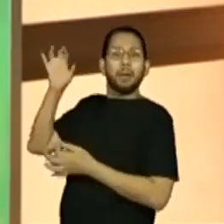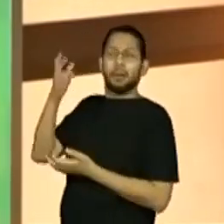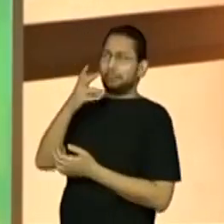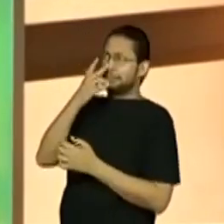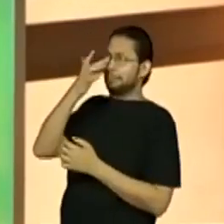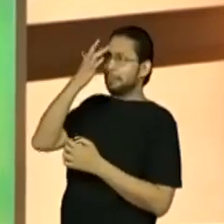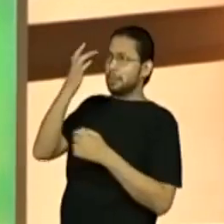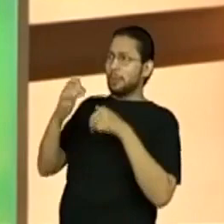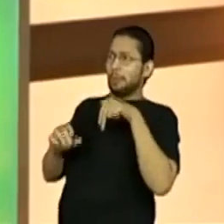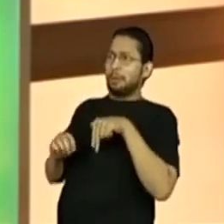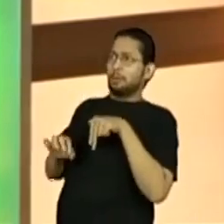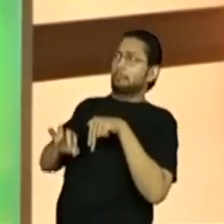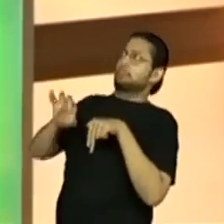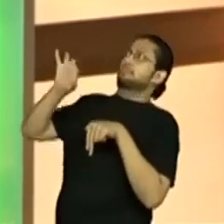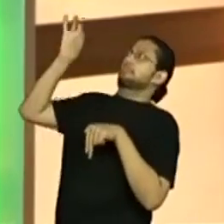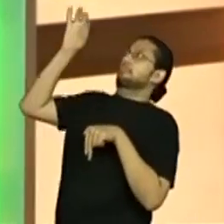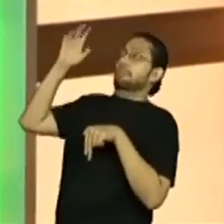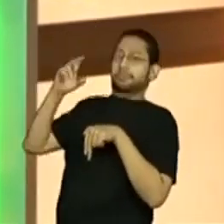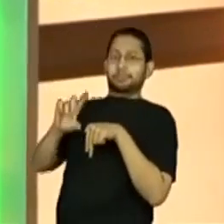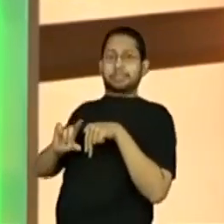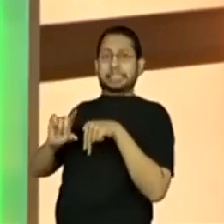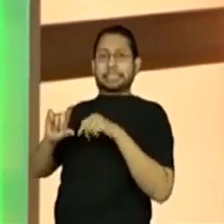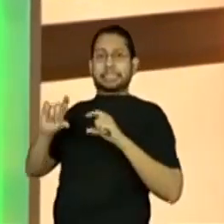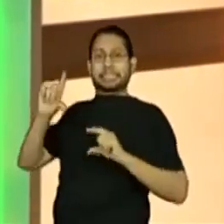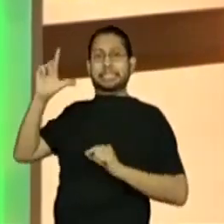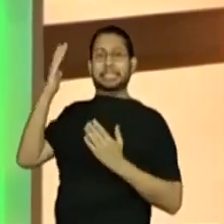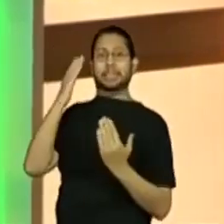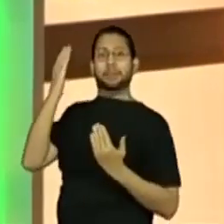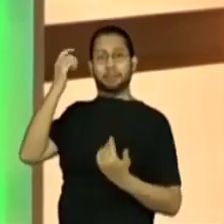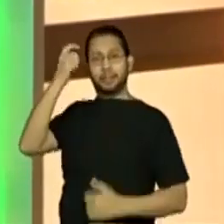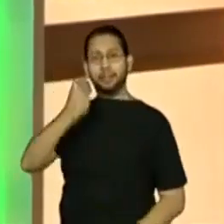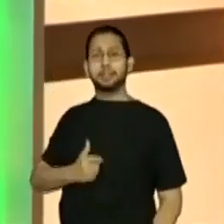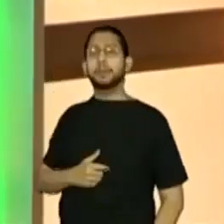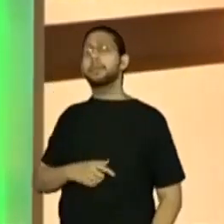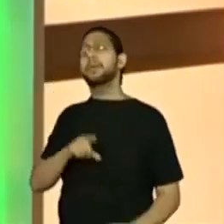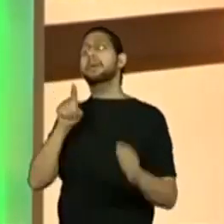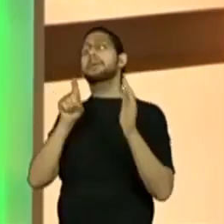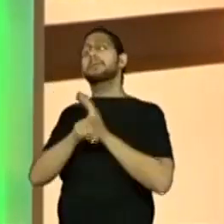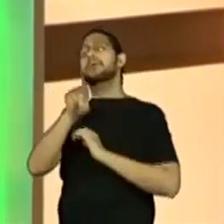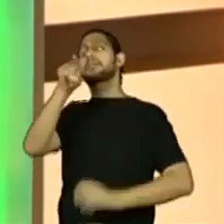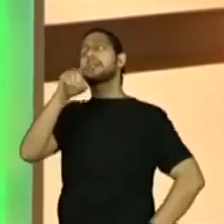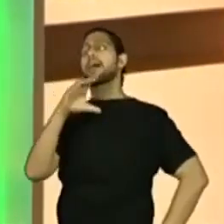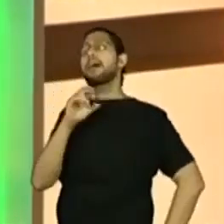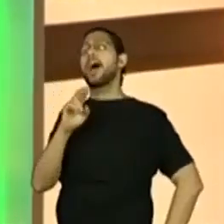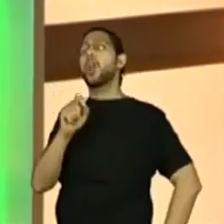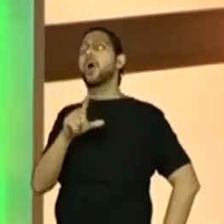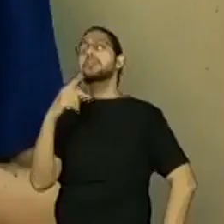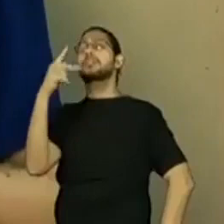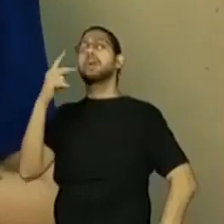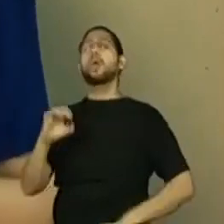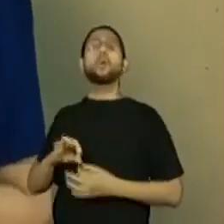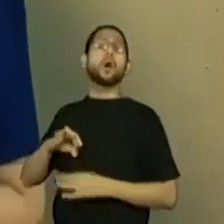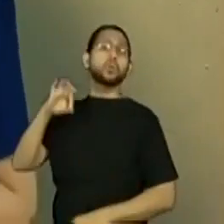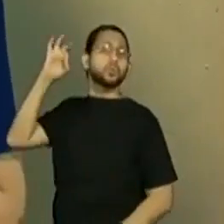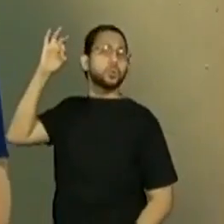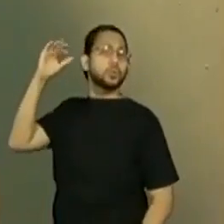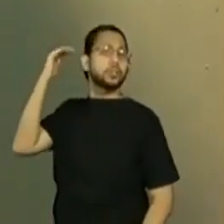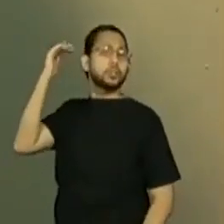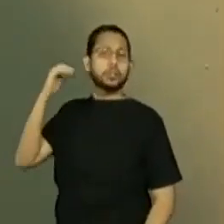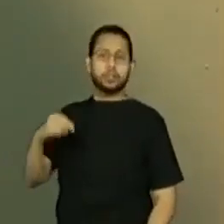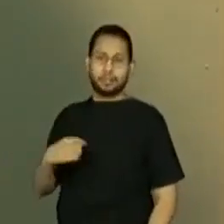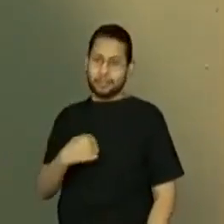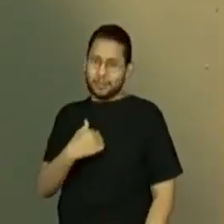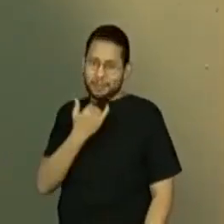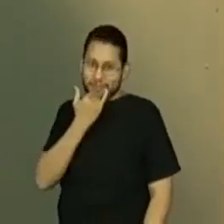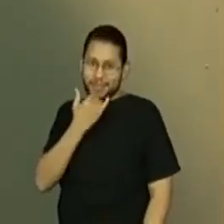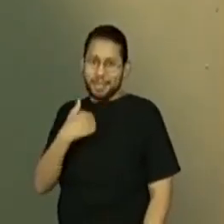né? E falando em o tamanho que nós somos perto deles, quanto você mede, pro Carol? Eu tenho 1,60